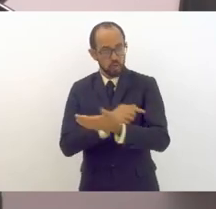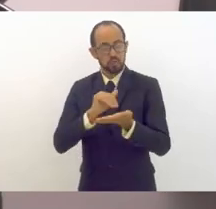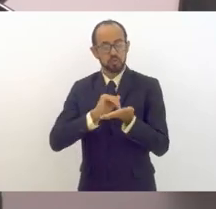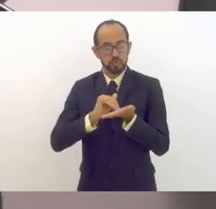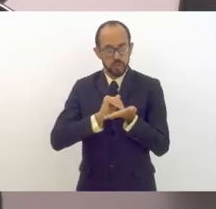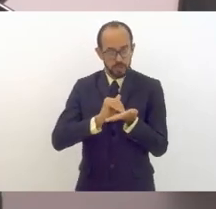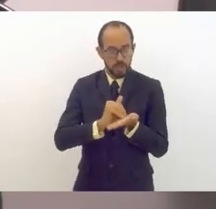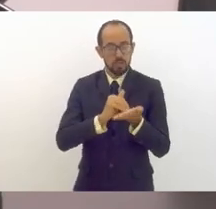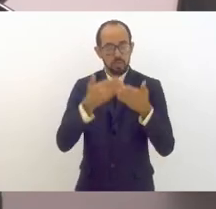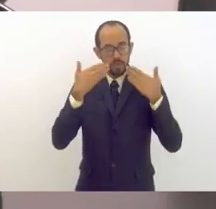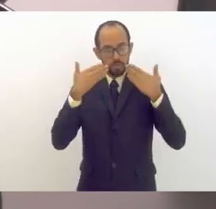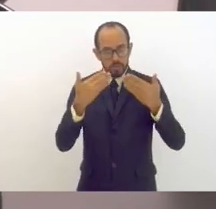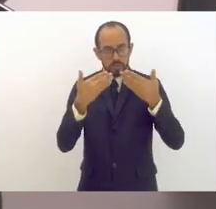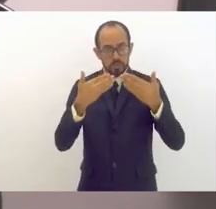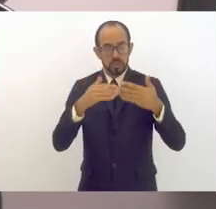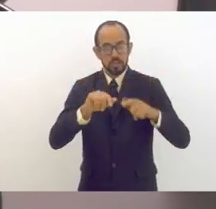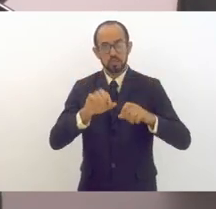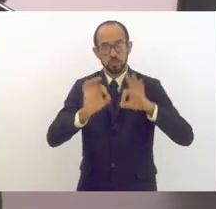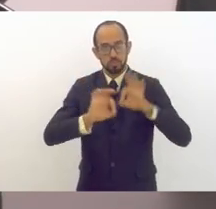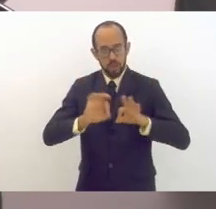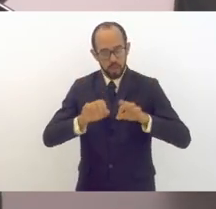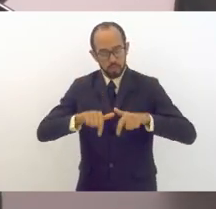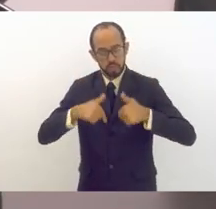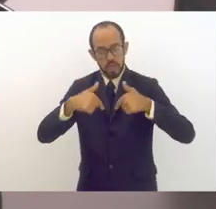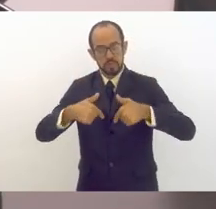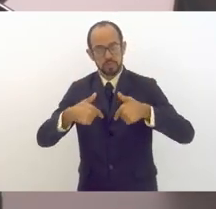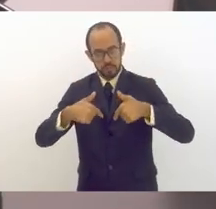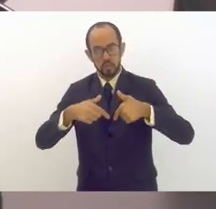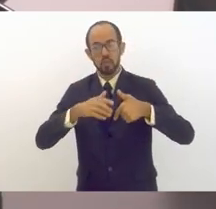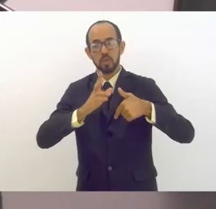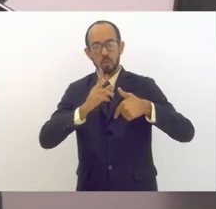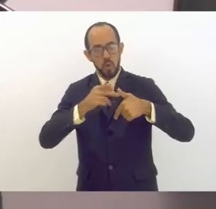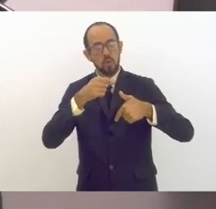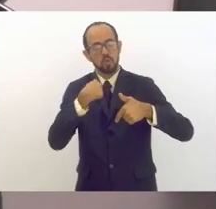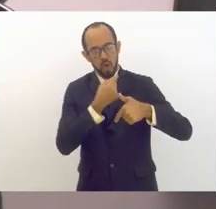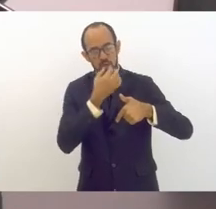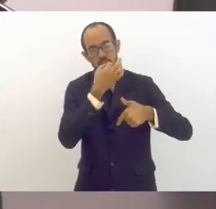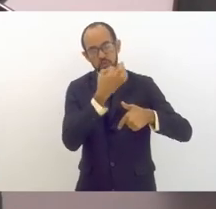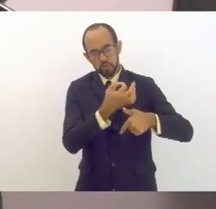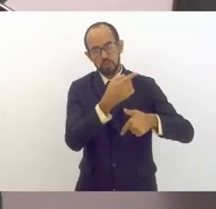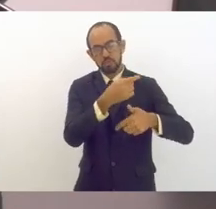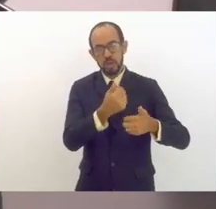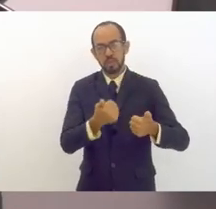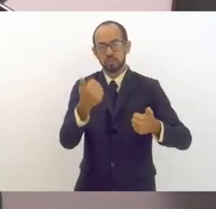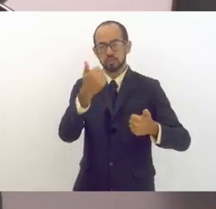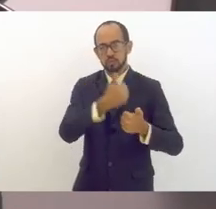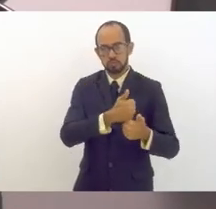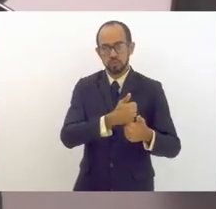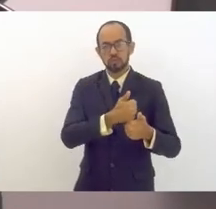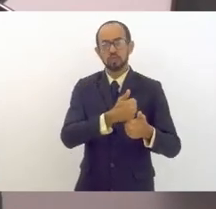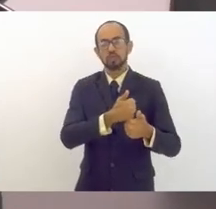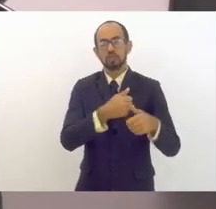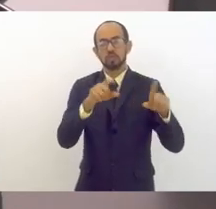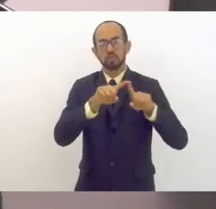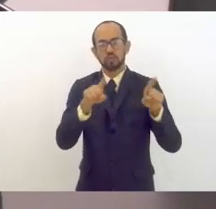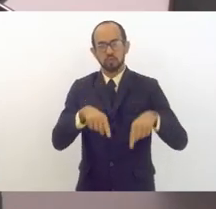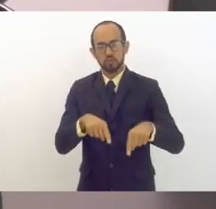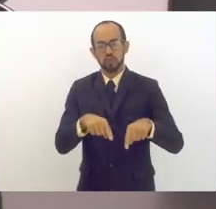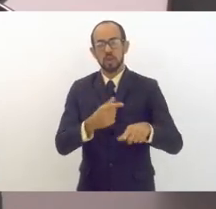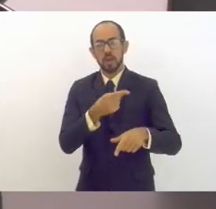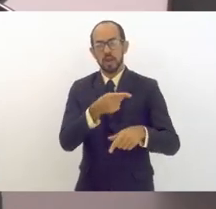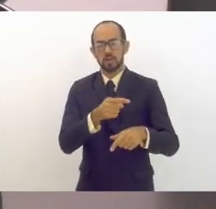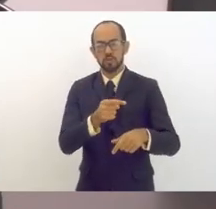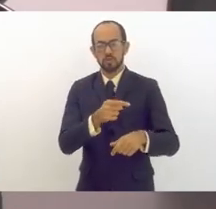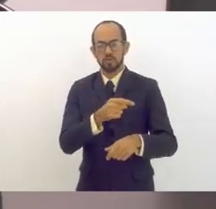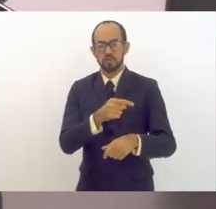que apresente aí um plano de ação, como a gente já recomendou, para repor, né, o pessoal do Magistério Estadual, porque,